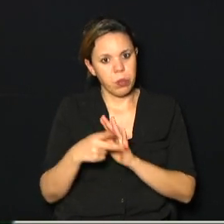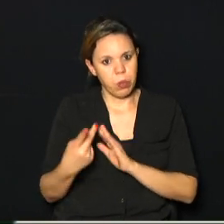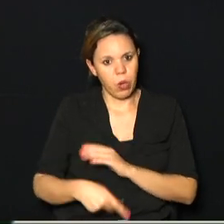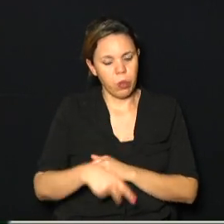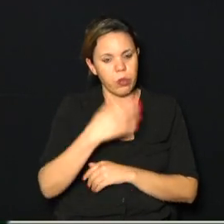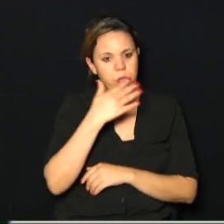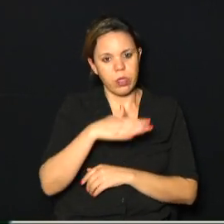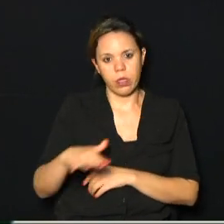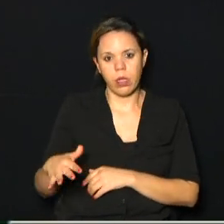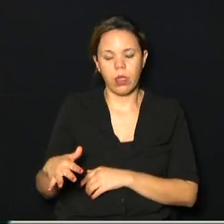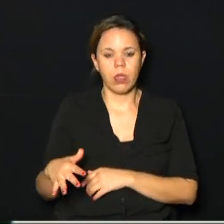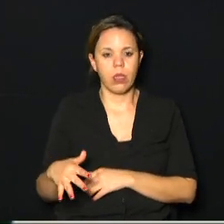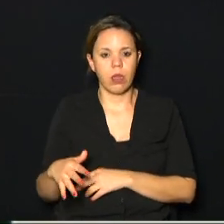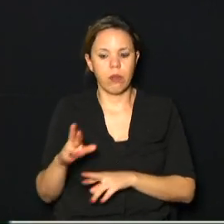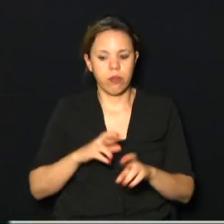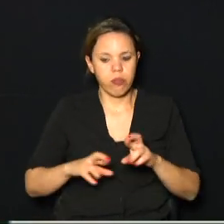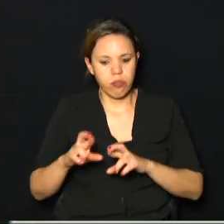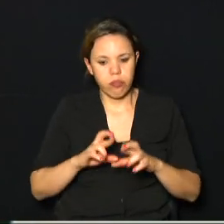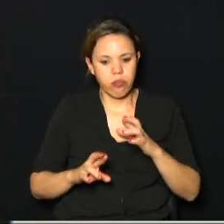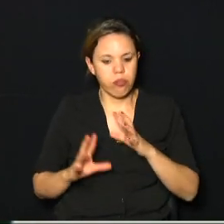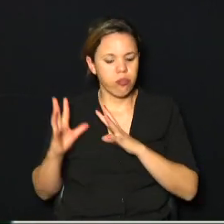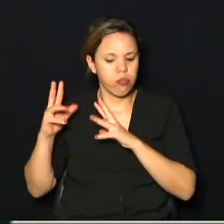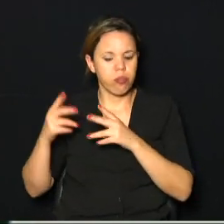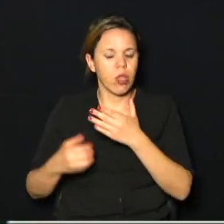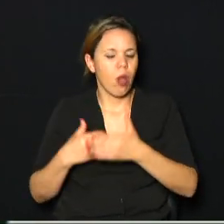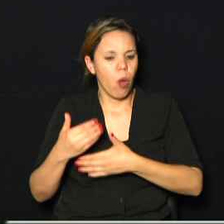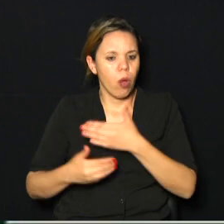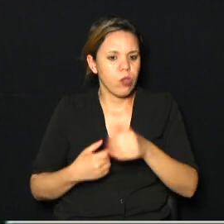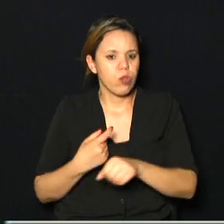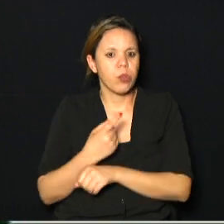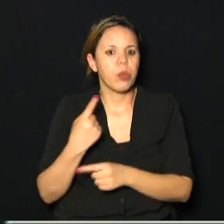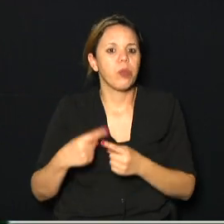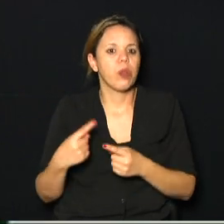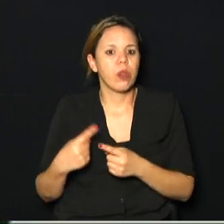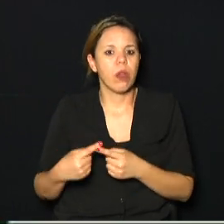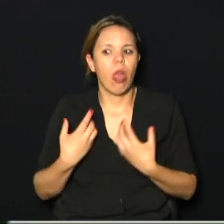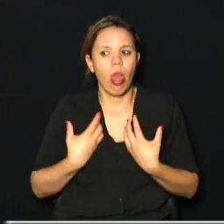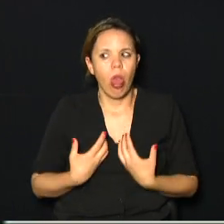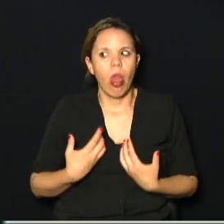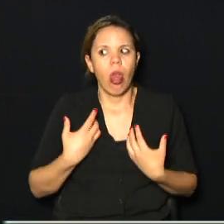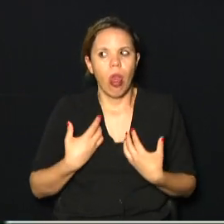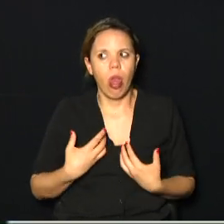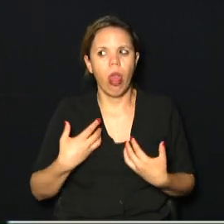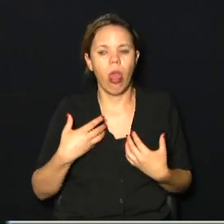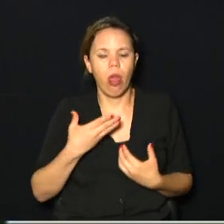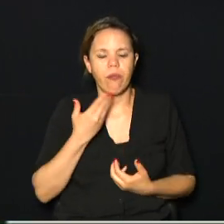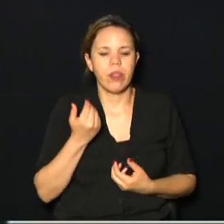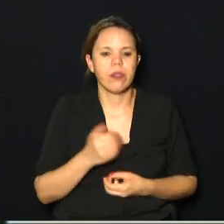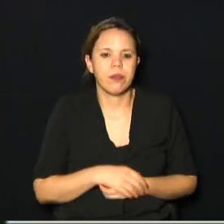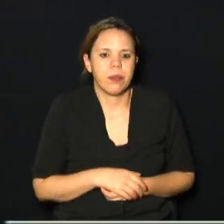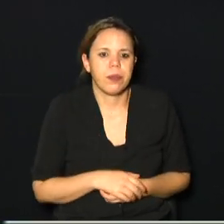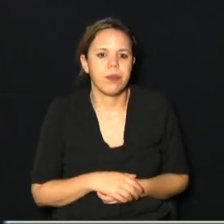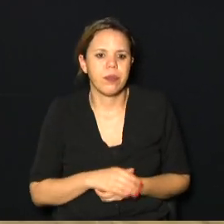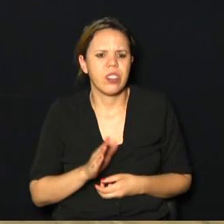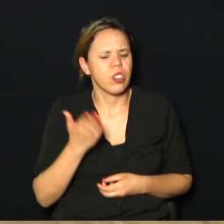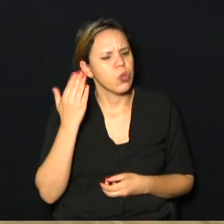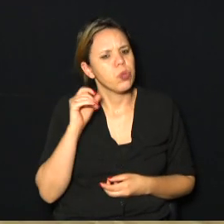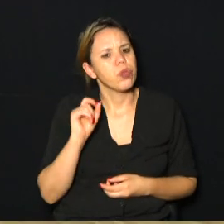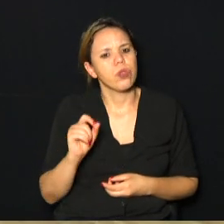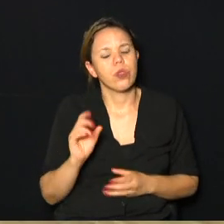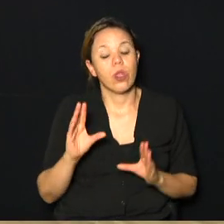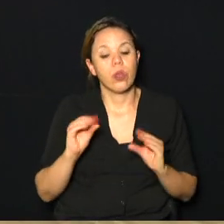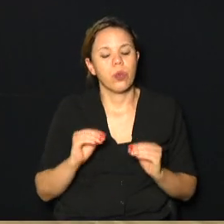filho dela e olhar todo o histórico dele para conseguir descobrir por que ele cansa. Agora, doutora, eu já soube também